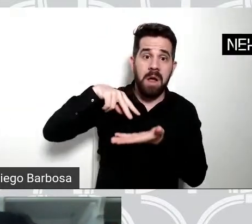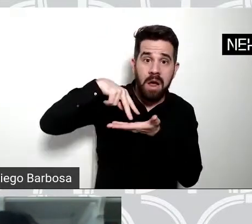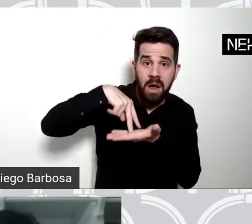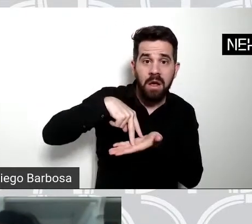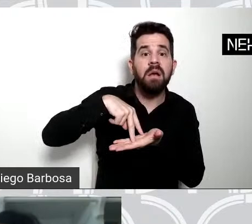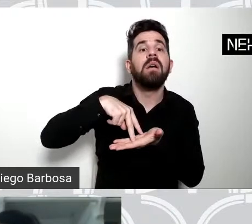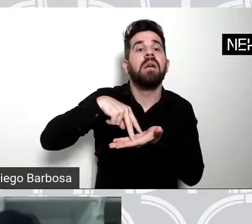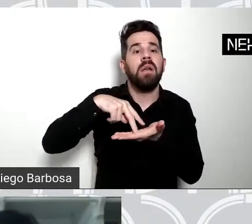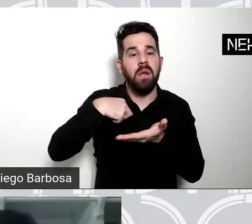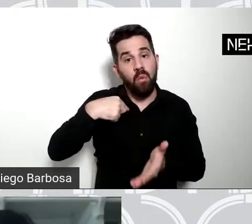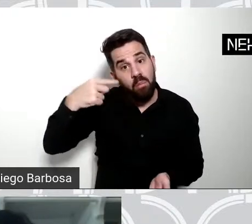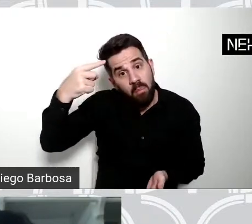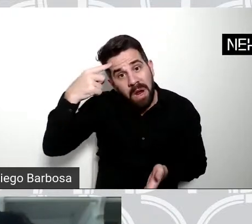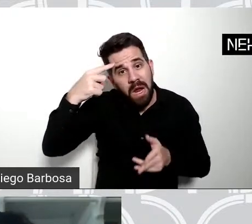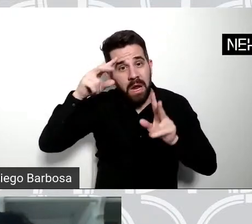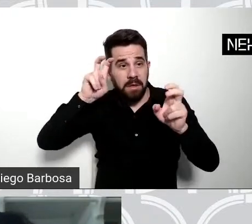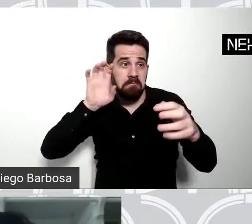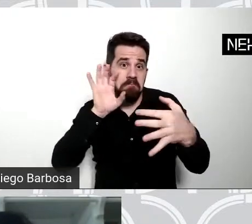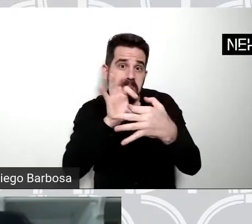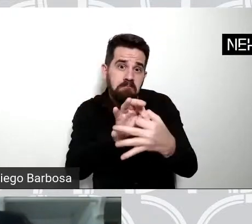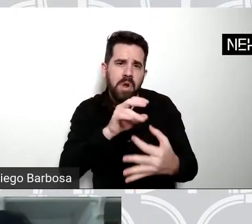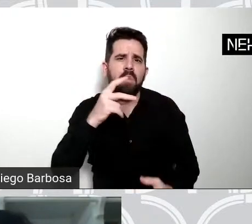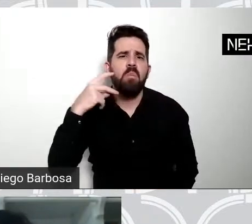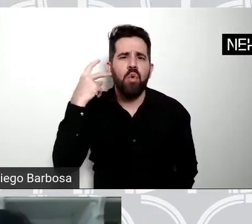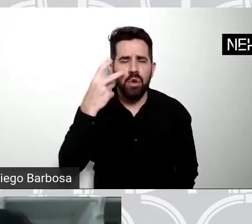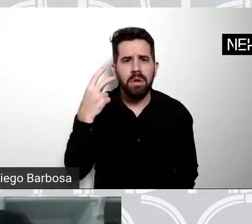trabalho, e que convoca